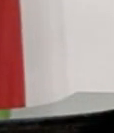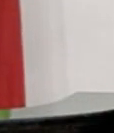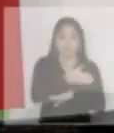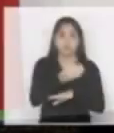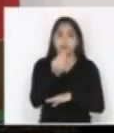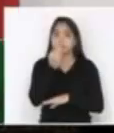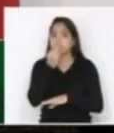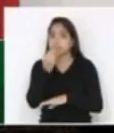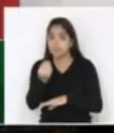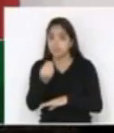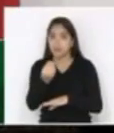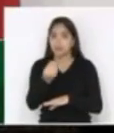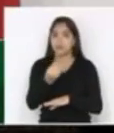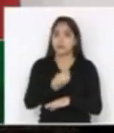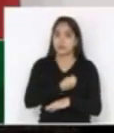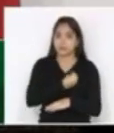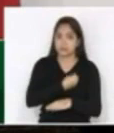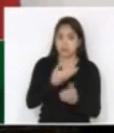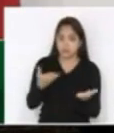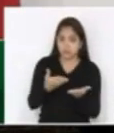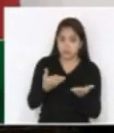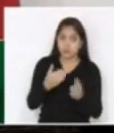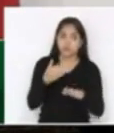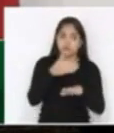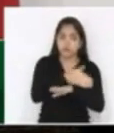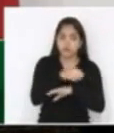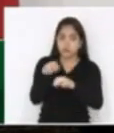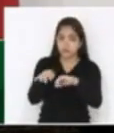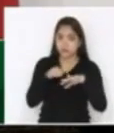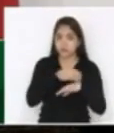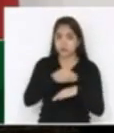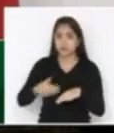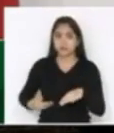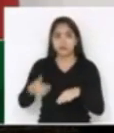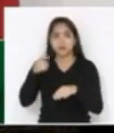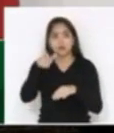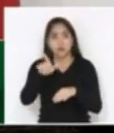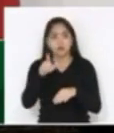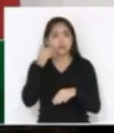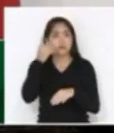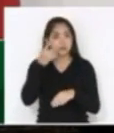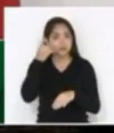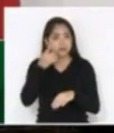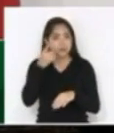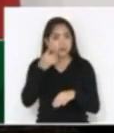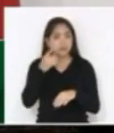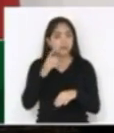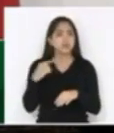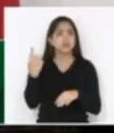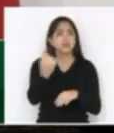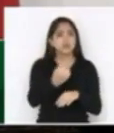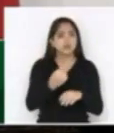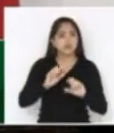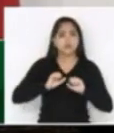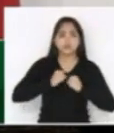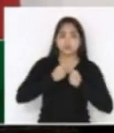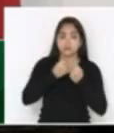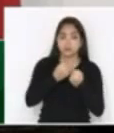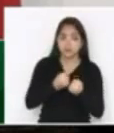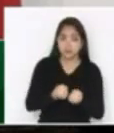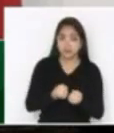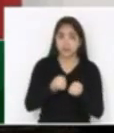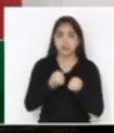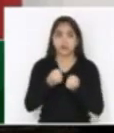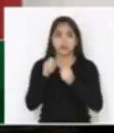Mota, que estava aqui também, está aqui presente, esteve na audiência, e os demais deputados, e também aqueles que se empenharam em fazer